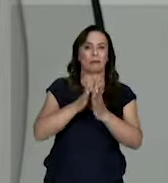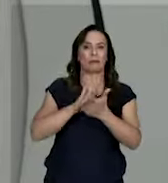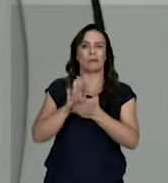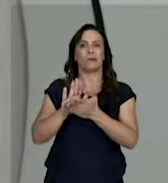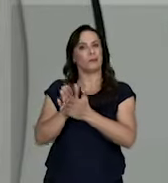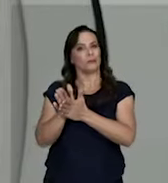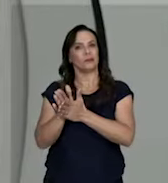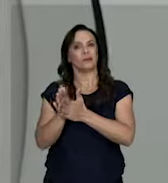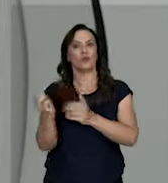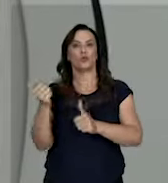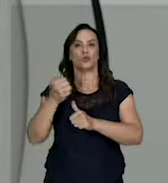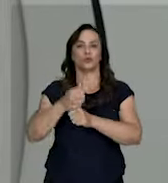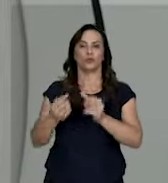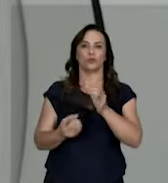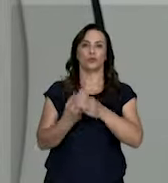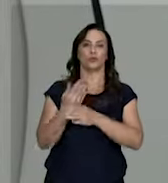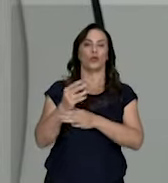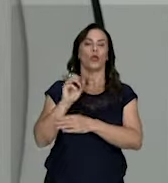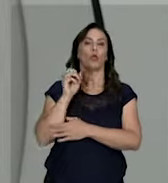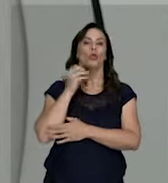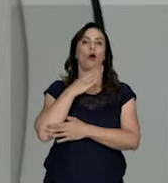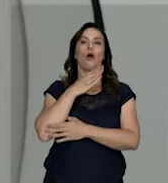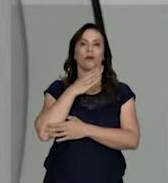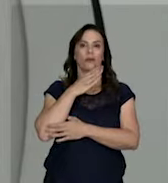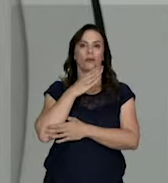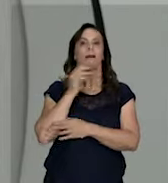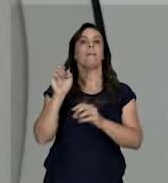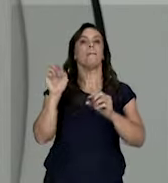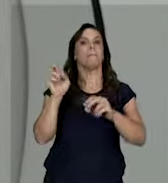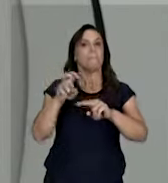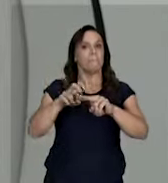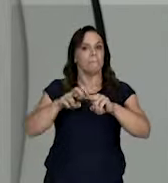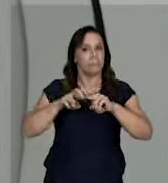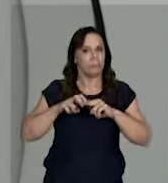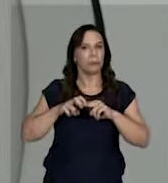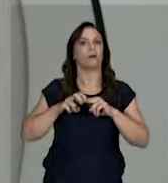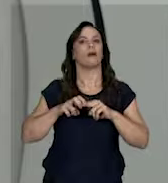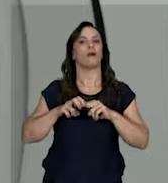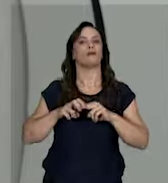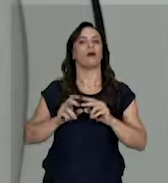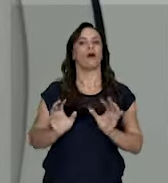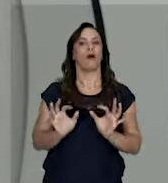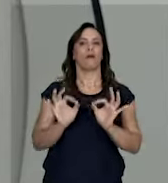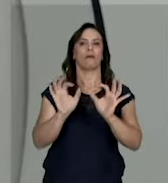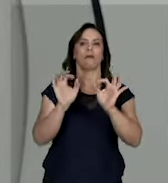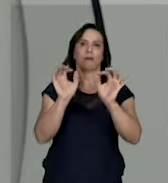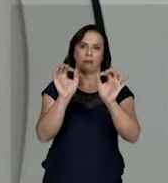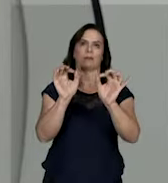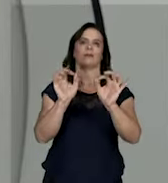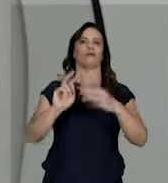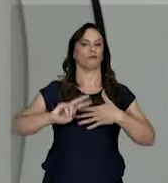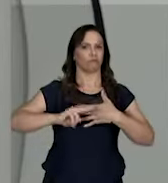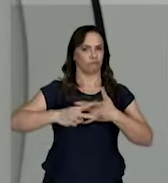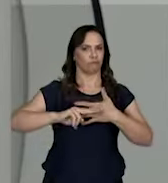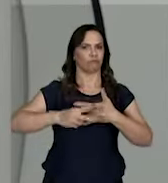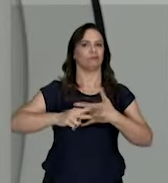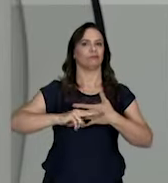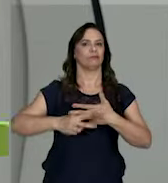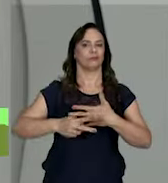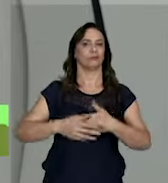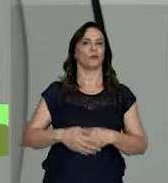em diversas outras partes do nosso corpo, como na boca, alterando, né,